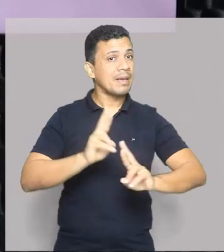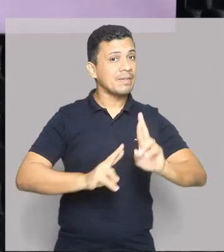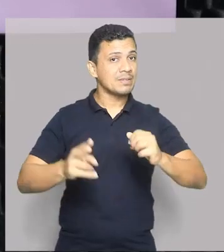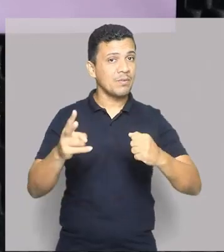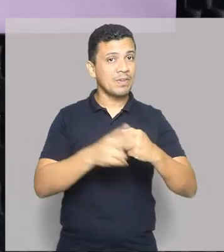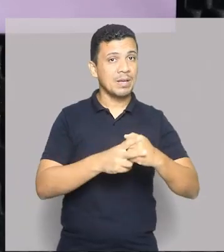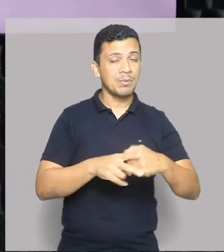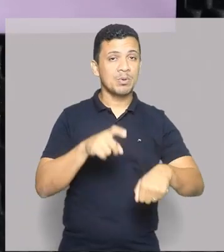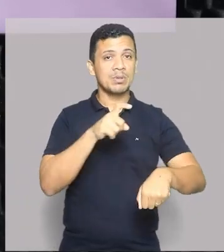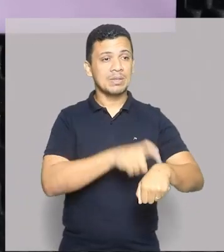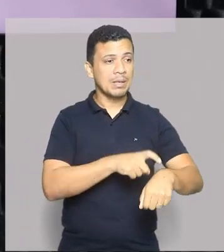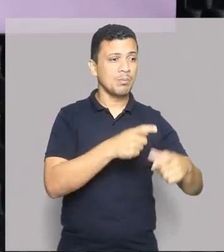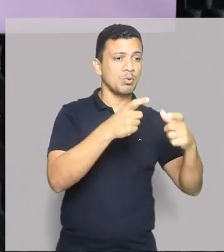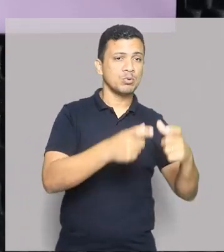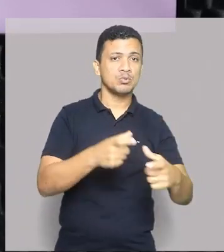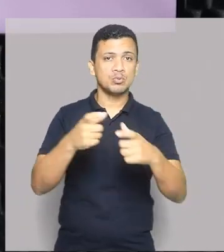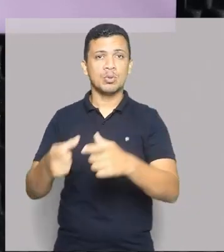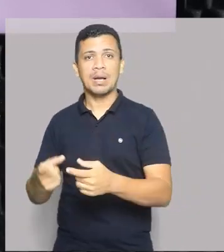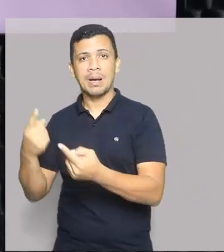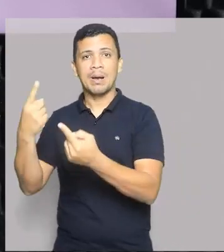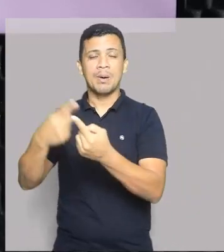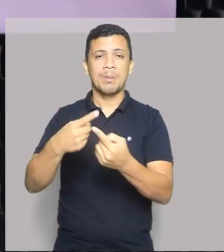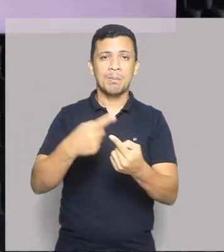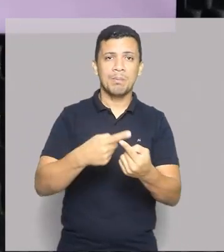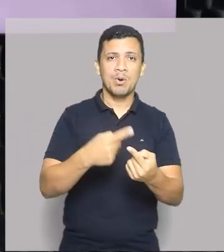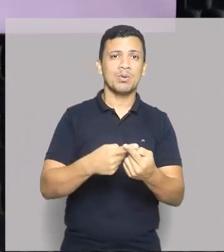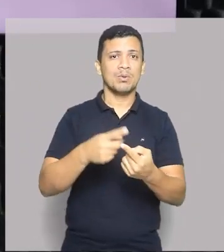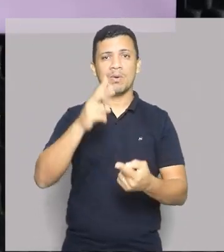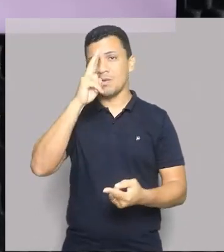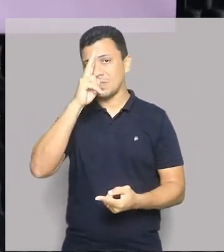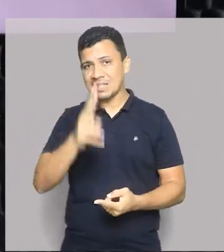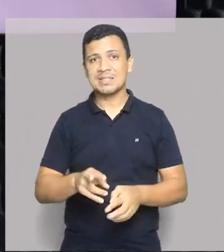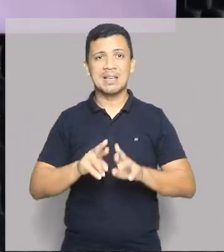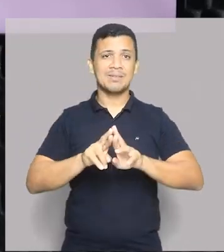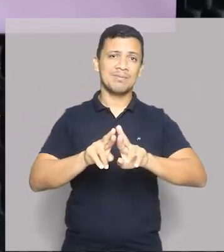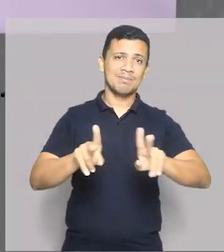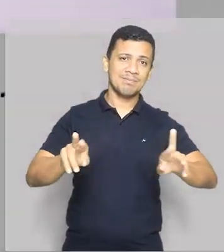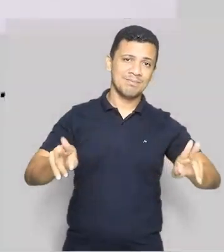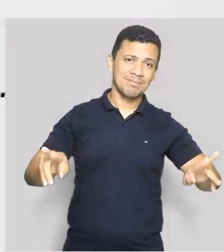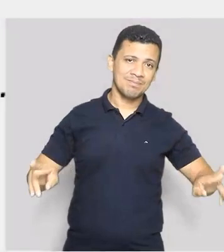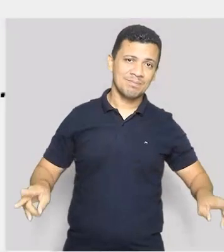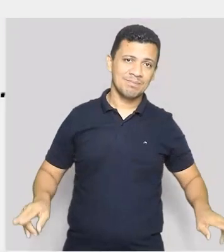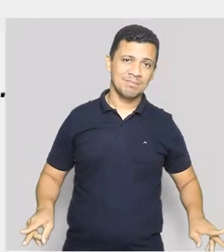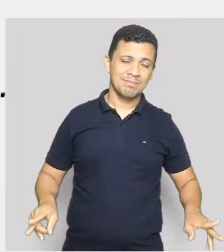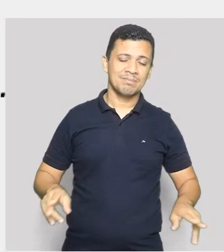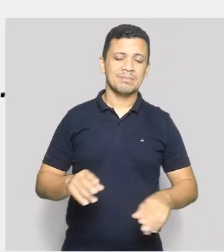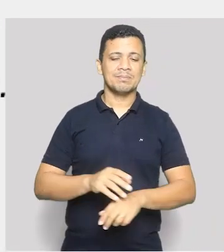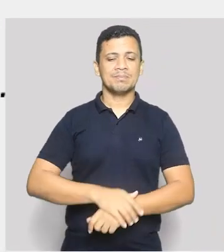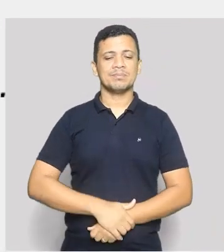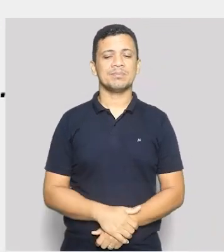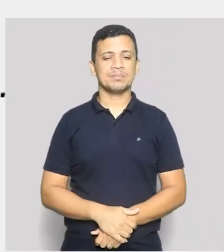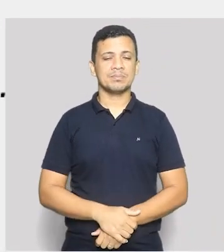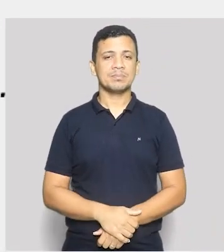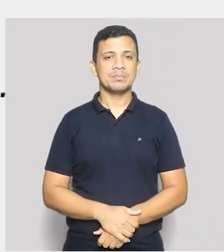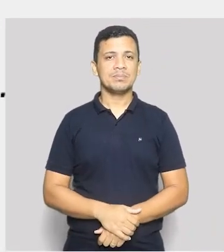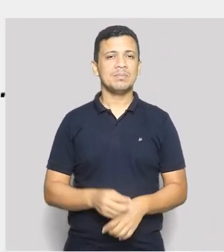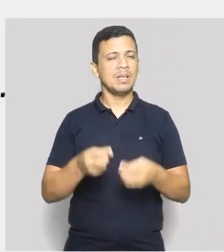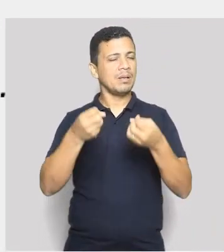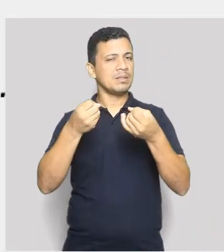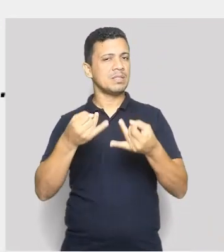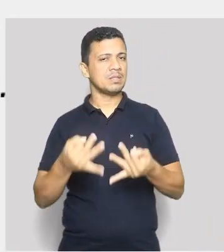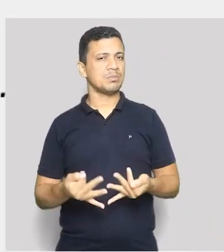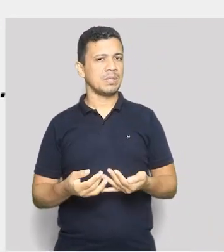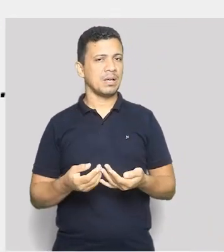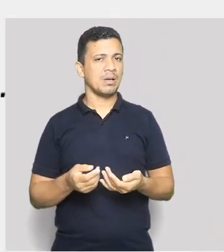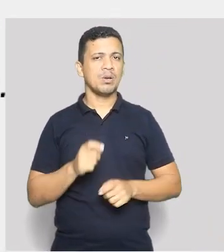ser de tempo, de lugar, de modo, de intensidade, certo? Você lembra? Bom, para deixar bem claro o que